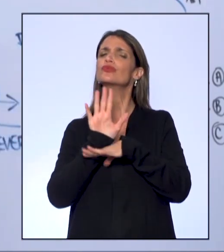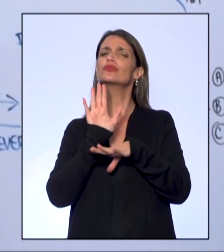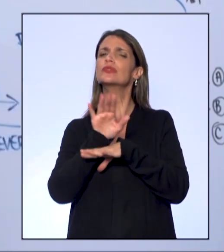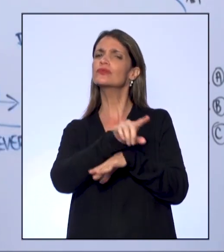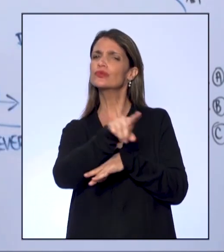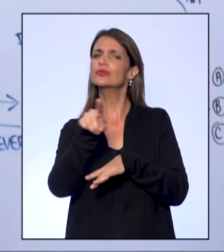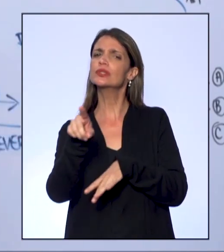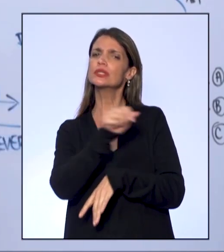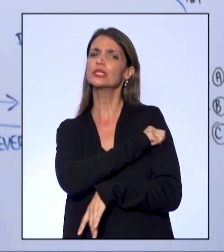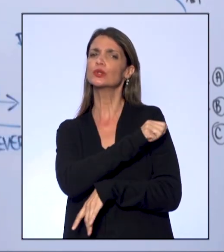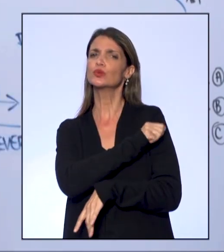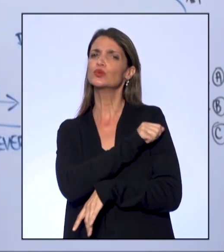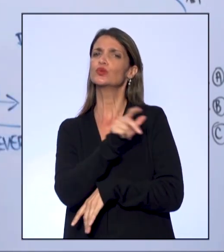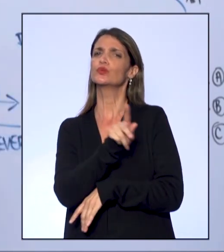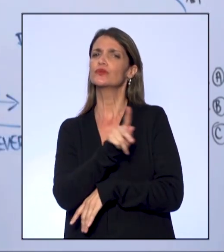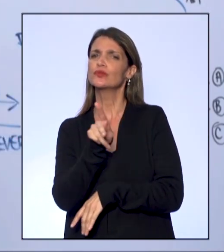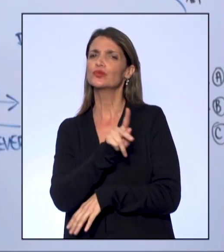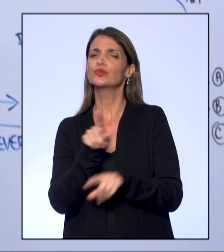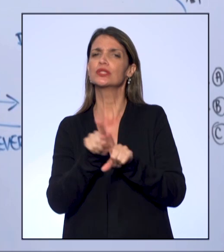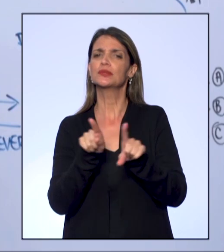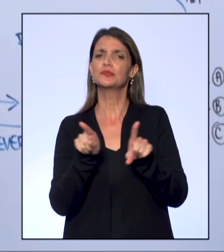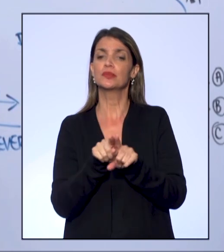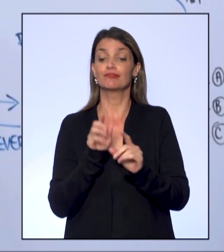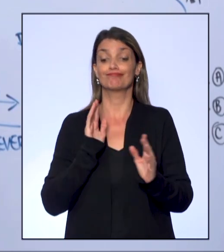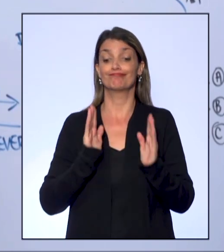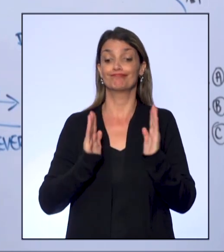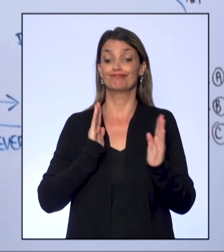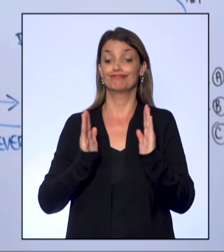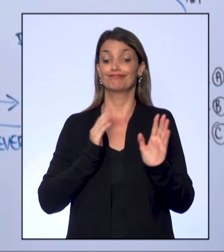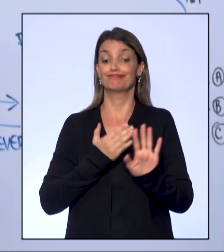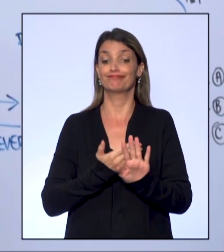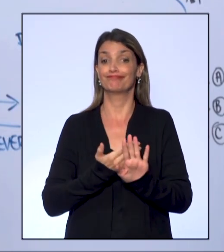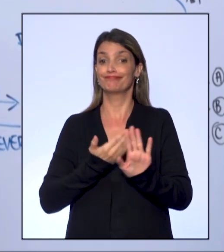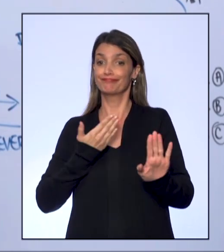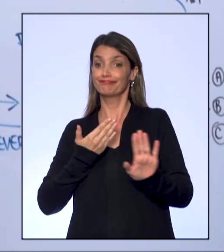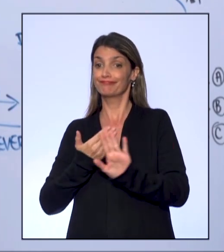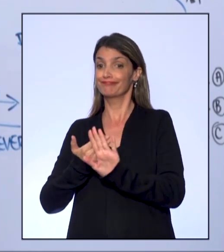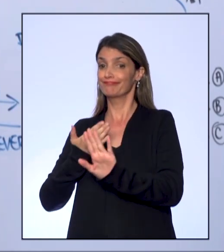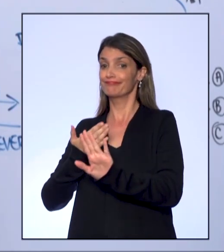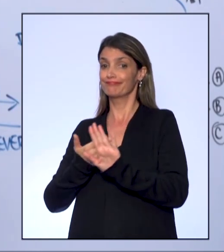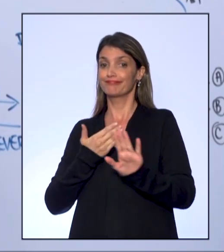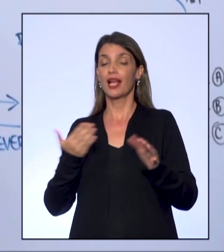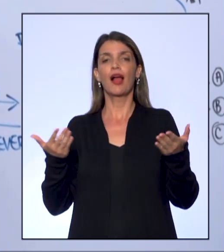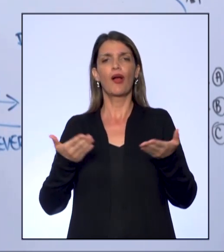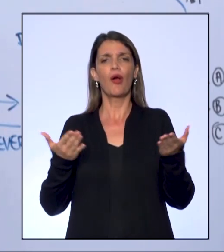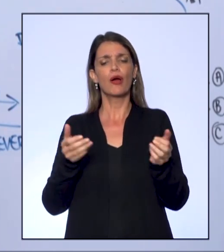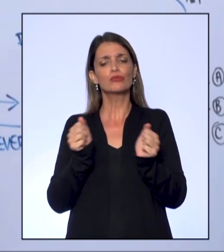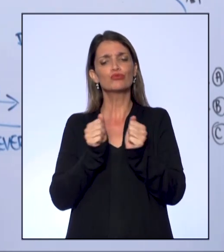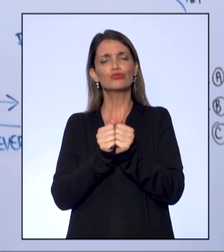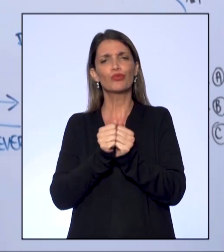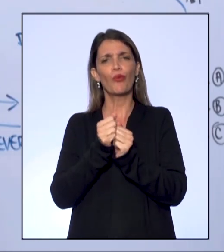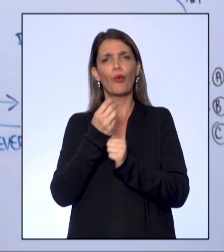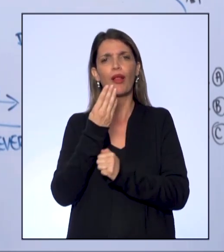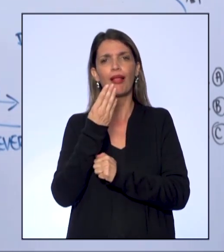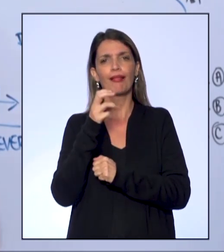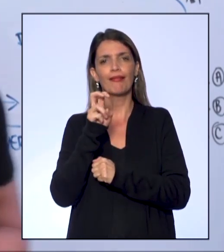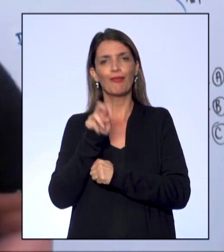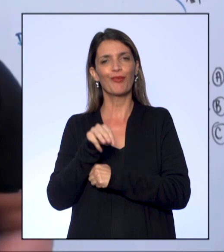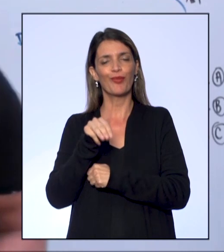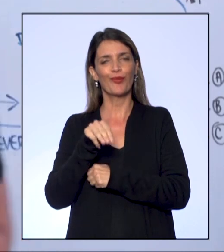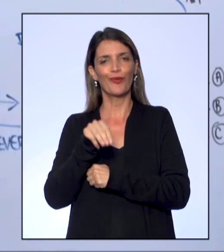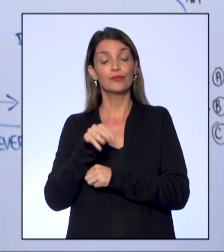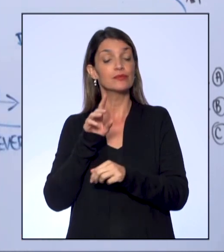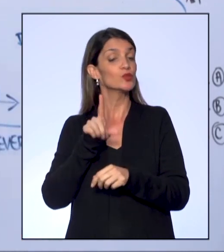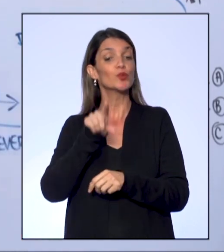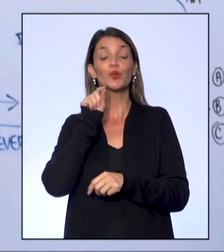você aluno, você professor, que está nesse momento de isolamento agora. Então a gente vai ficar aqui com vocês 45 minutos. Eu escolhi